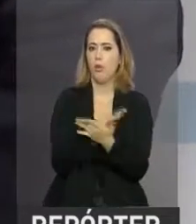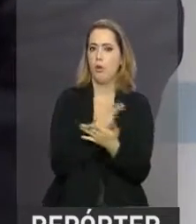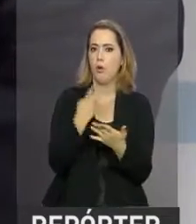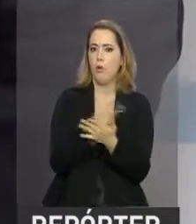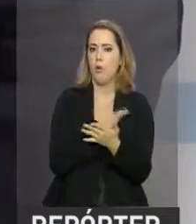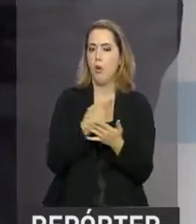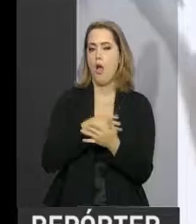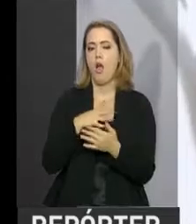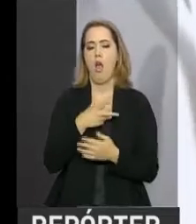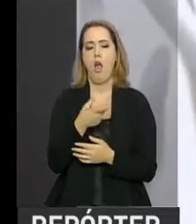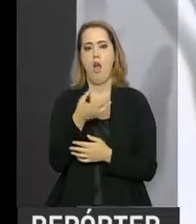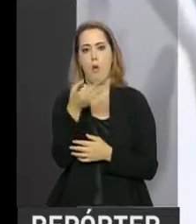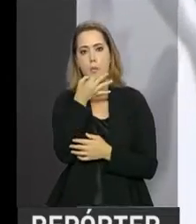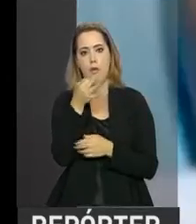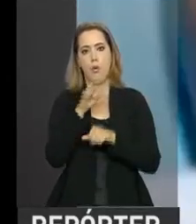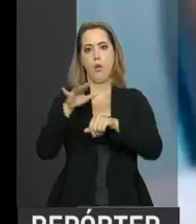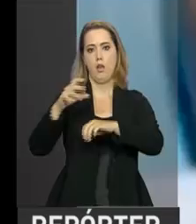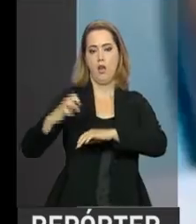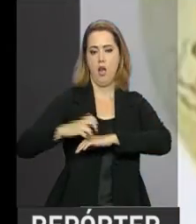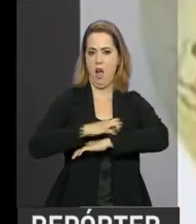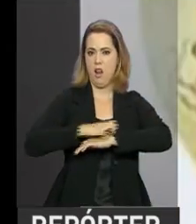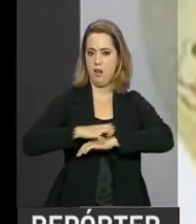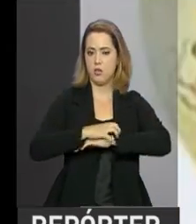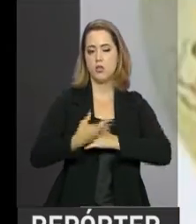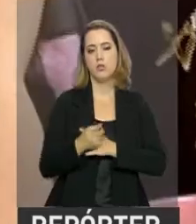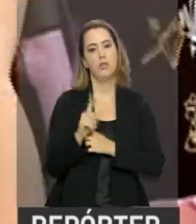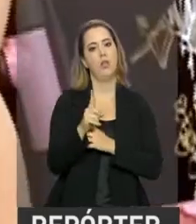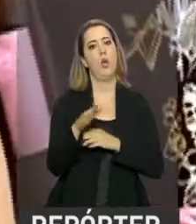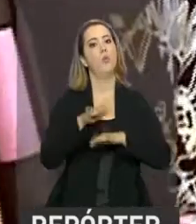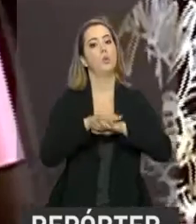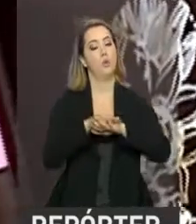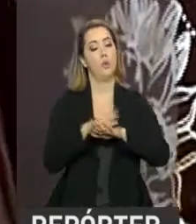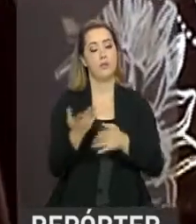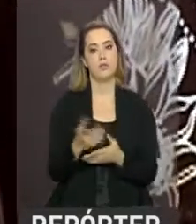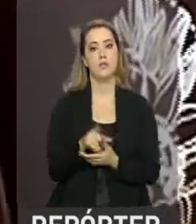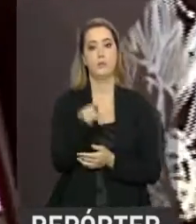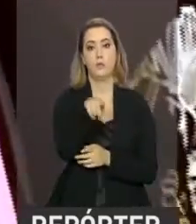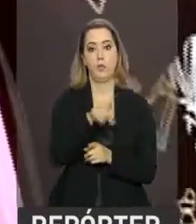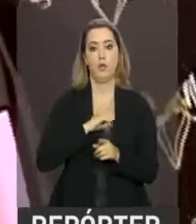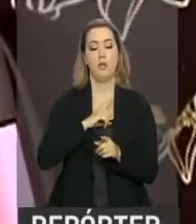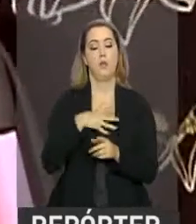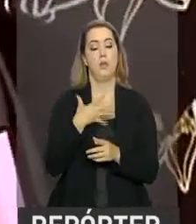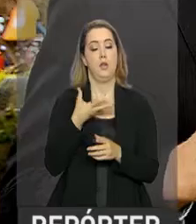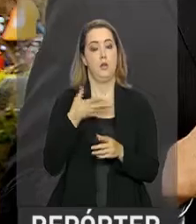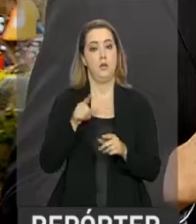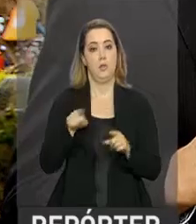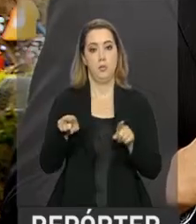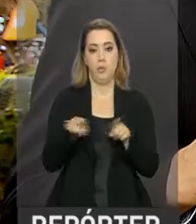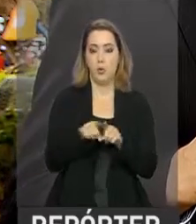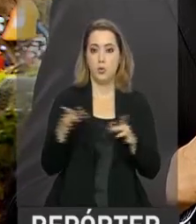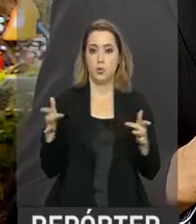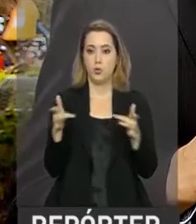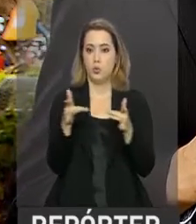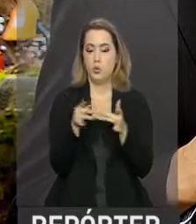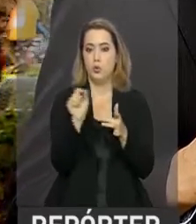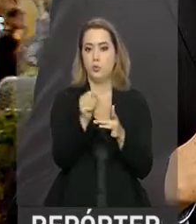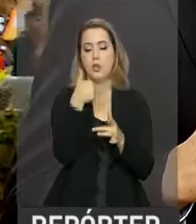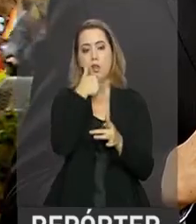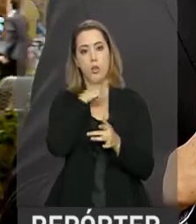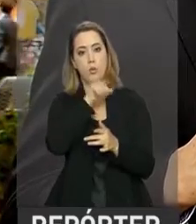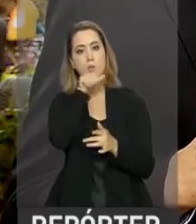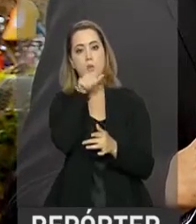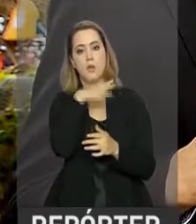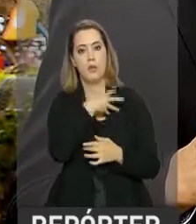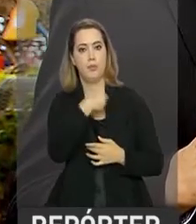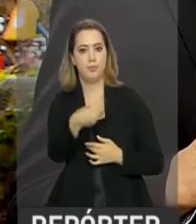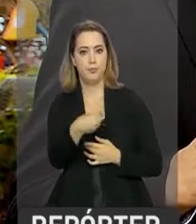quadro alérgico a doença também pode ser transmitida da mãe para a criança durante a gestação só no ano passado o brasil registrou mais